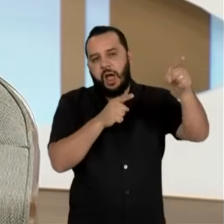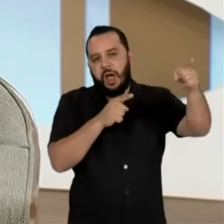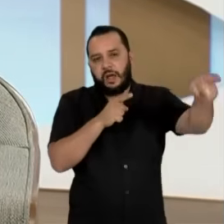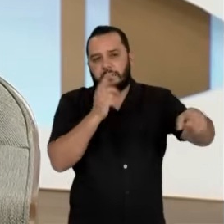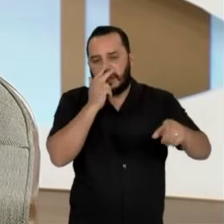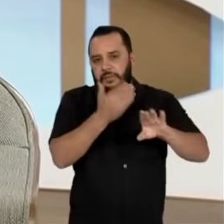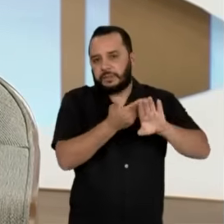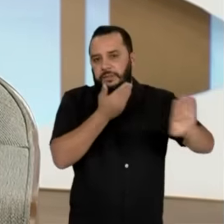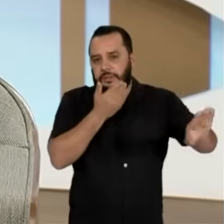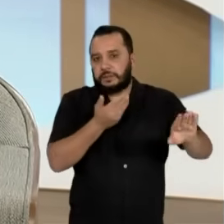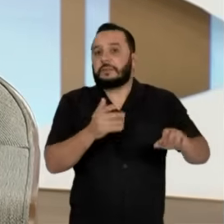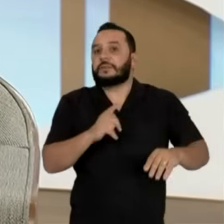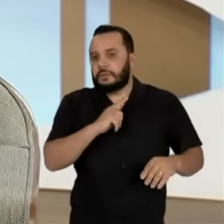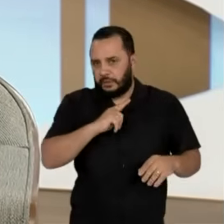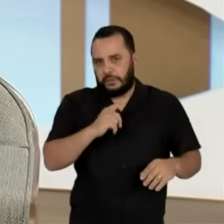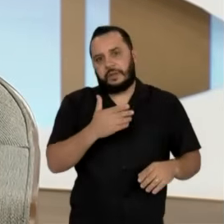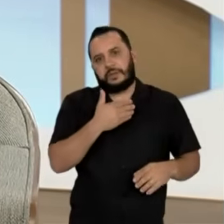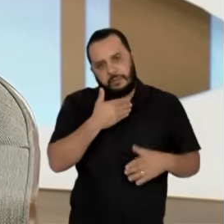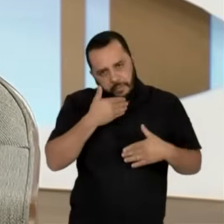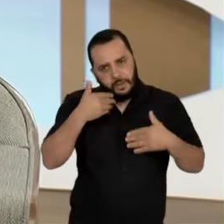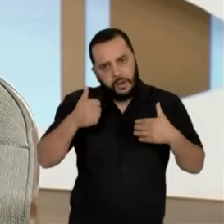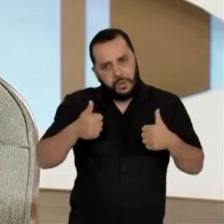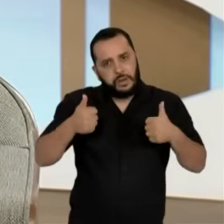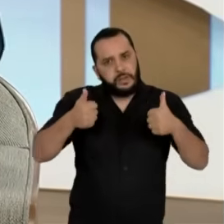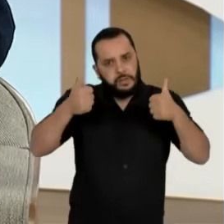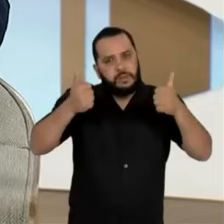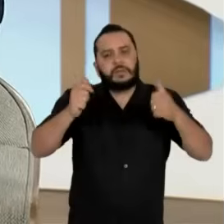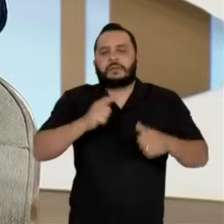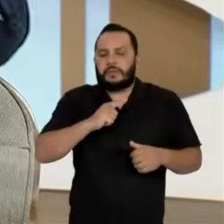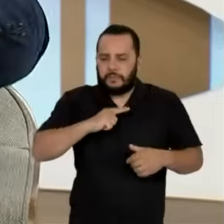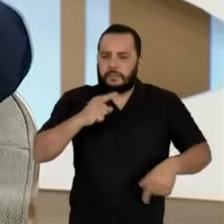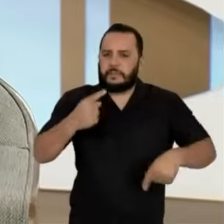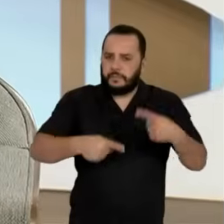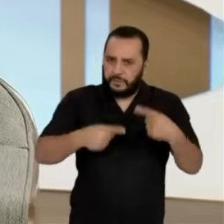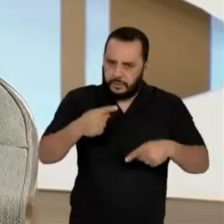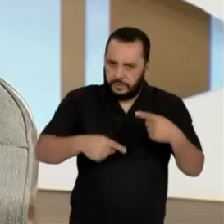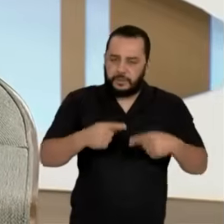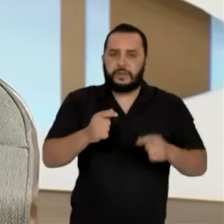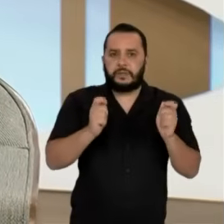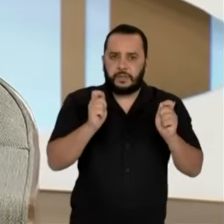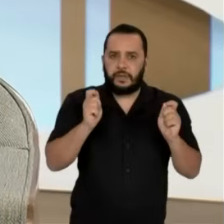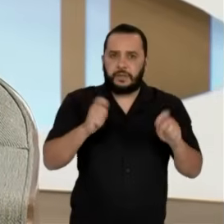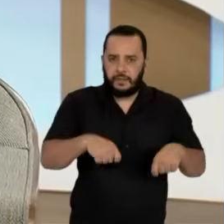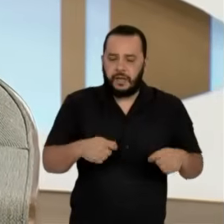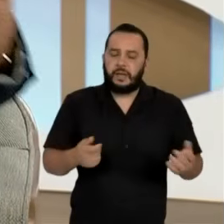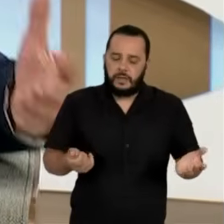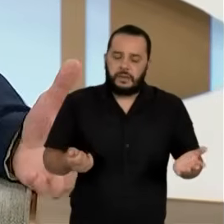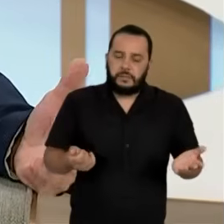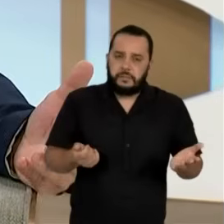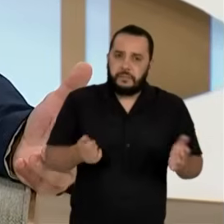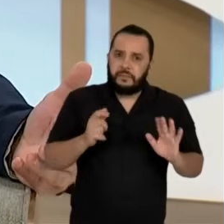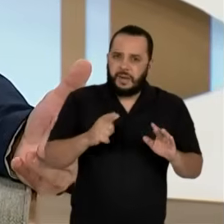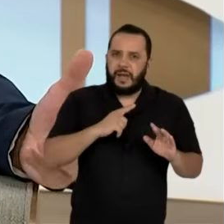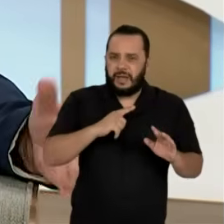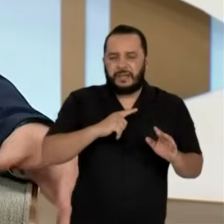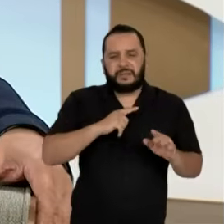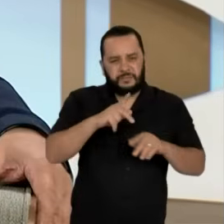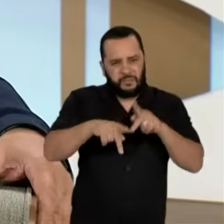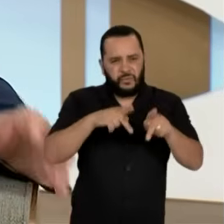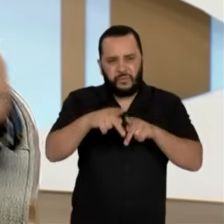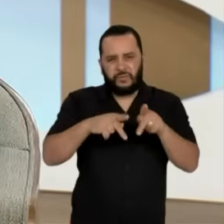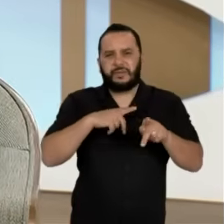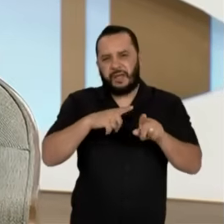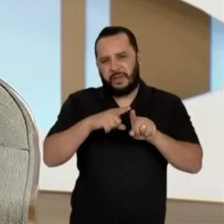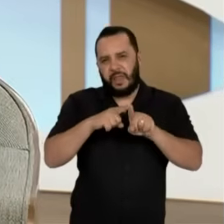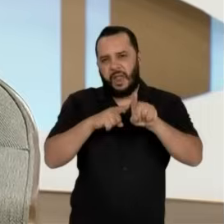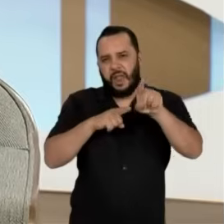Embora está melhorando, mas ainda tiveram políticas de universalização e tudo, mas ainda são muito afastadas, né?